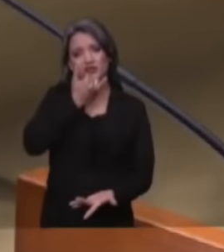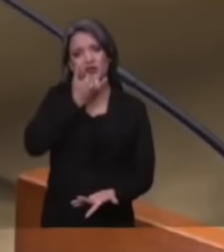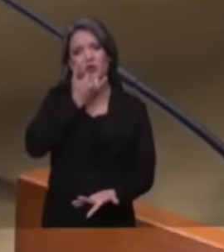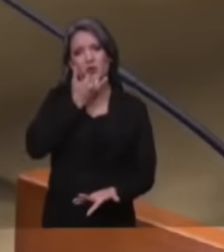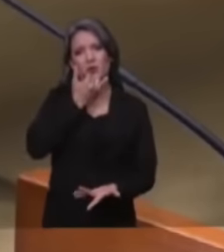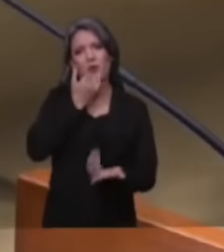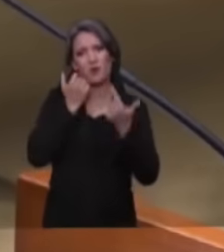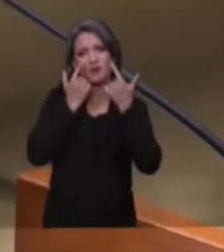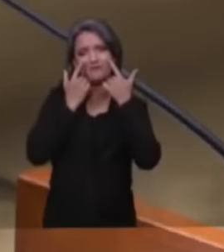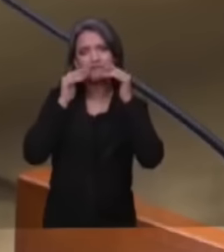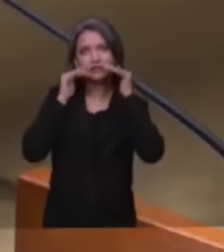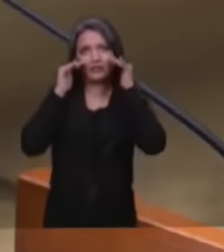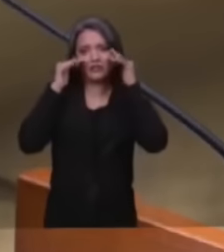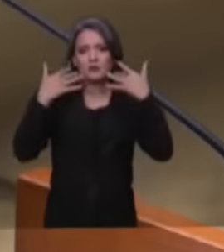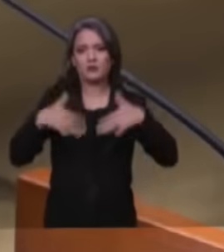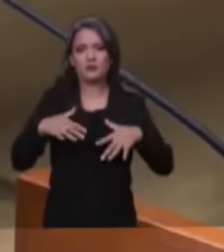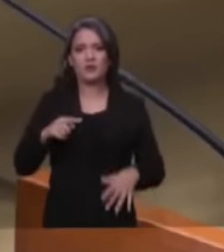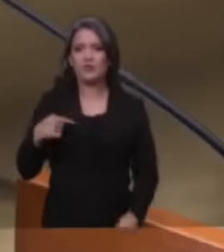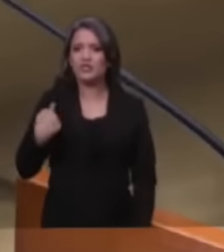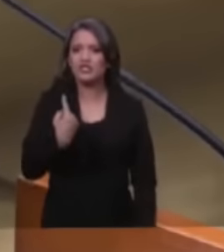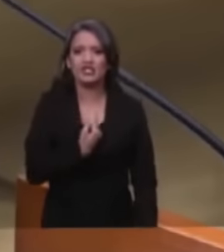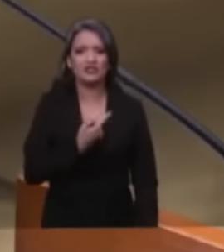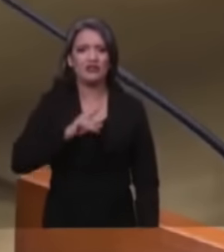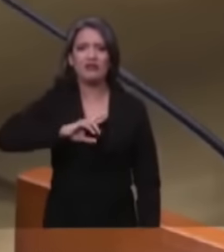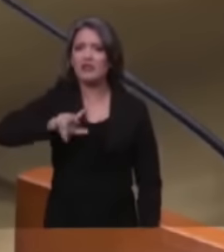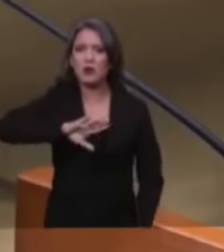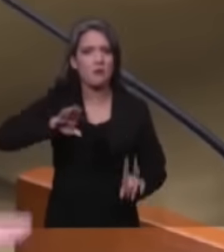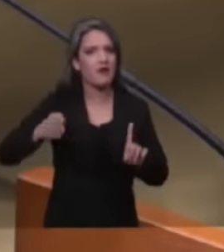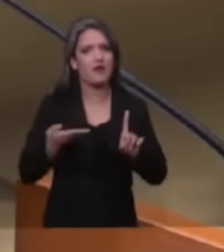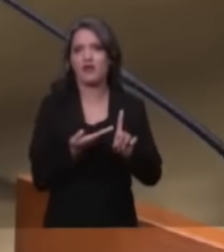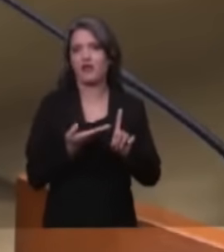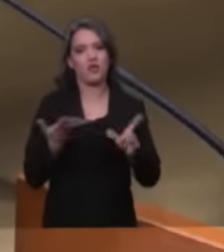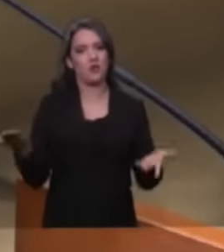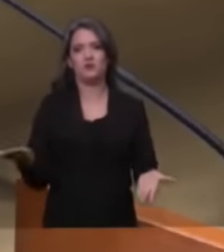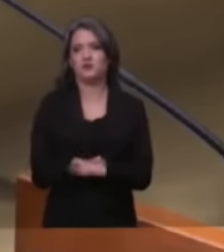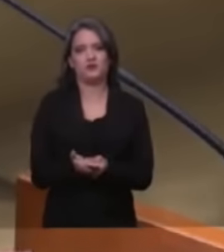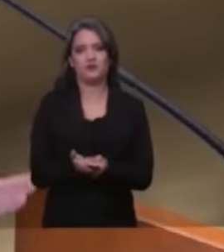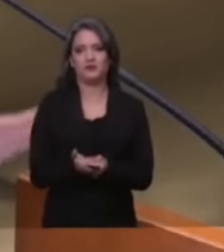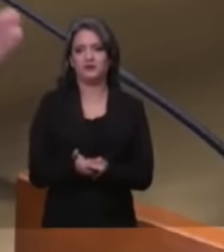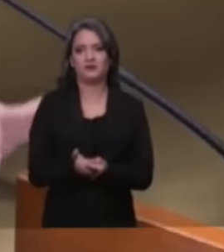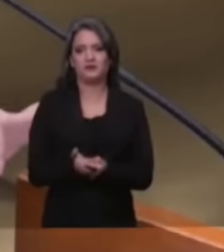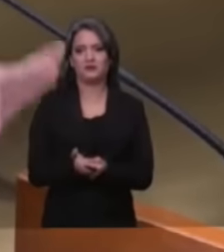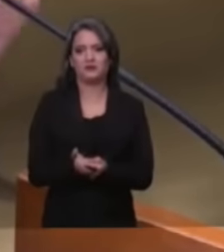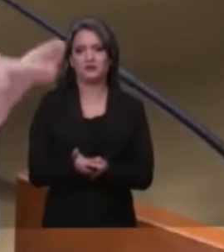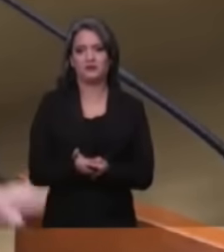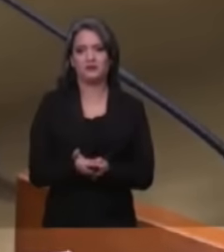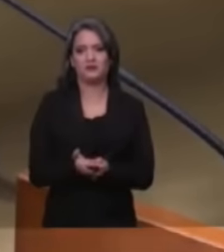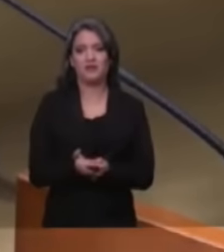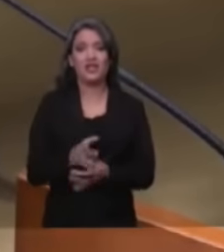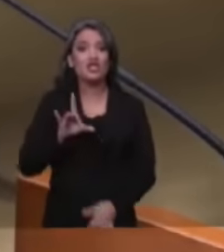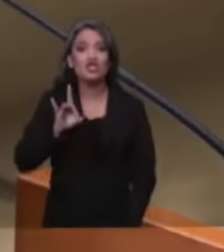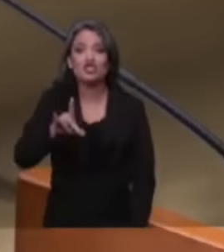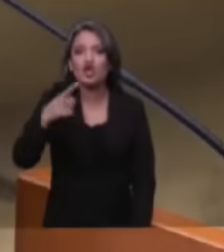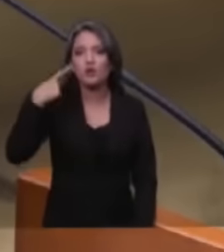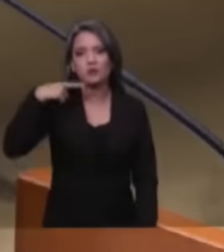punição pode, em tese, chegar até a expulsão. E é preciso que isso aconteça, porque